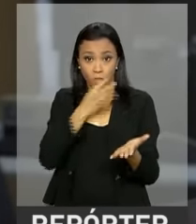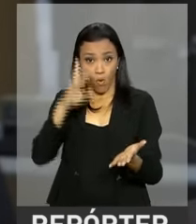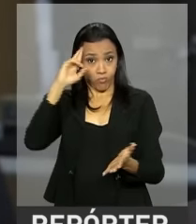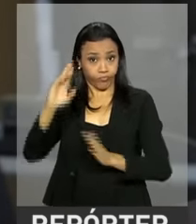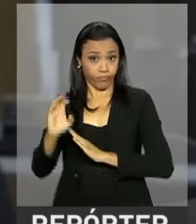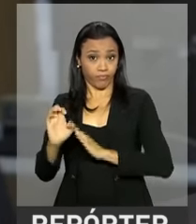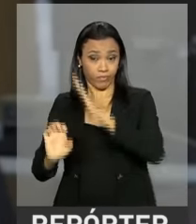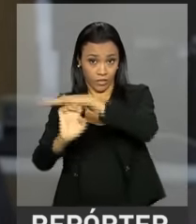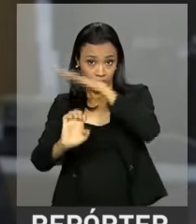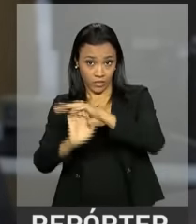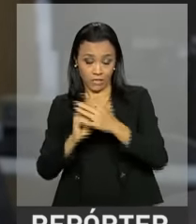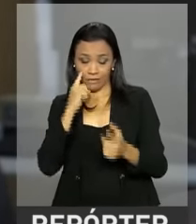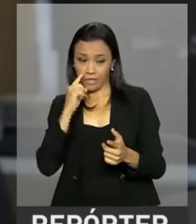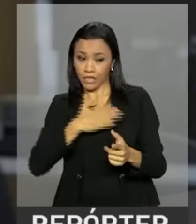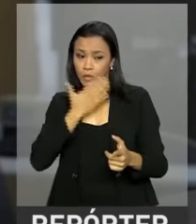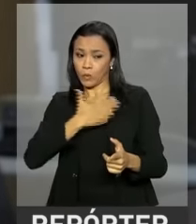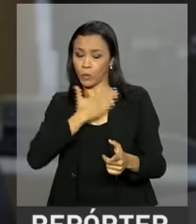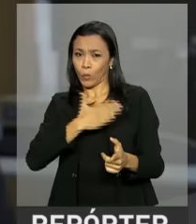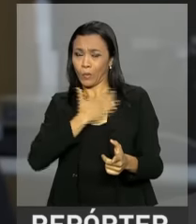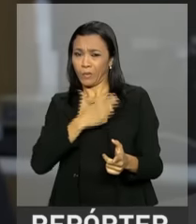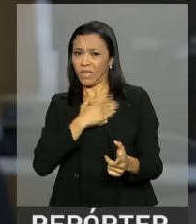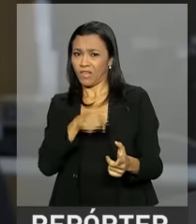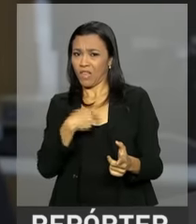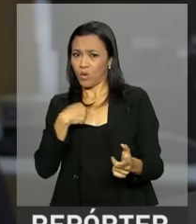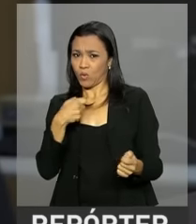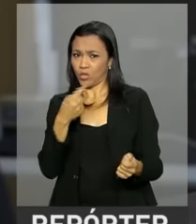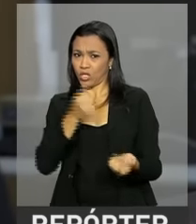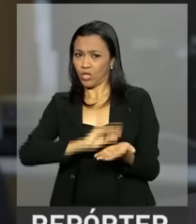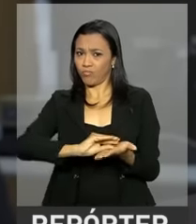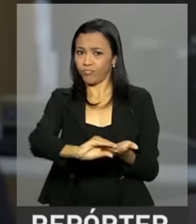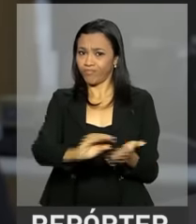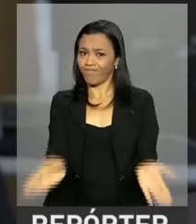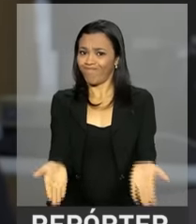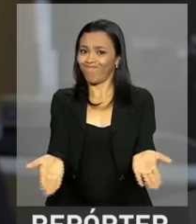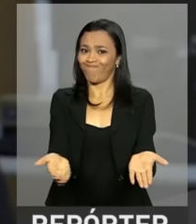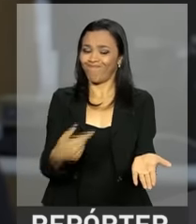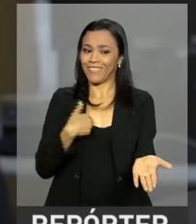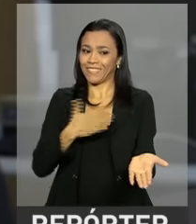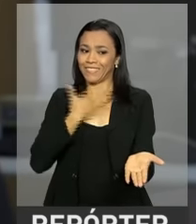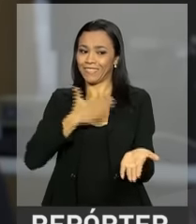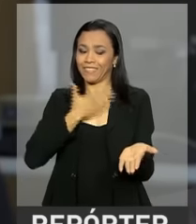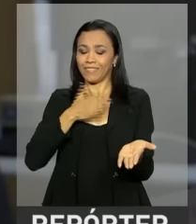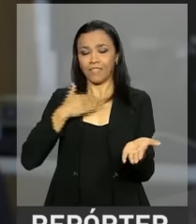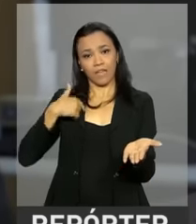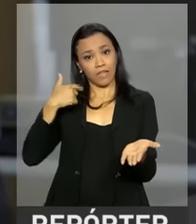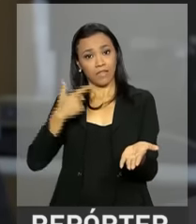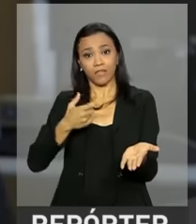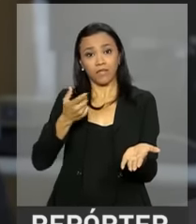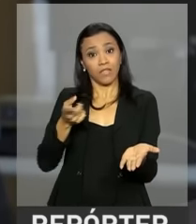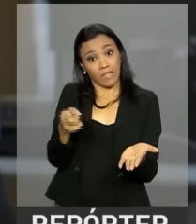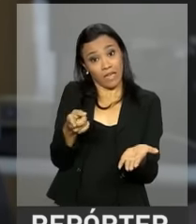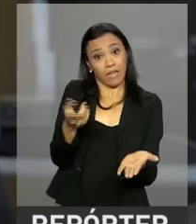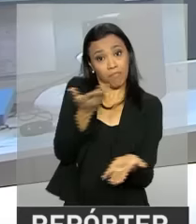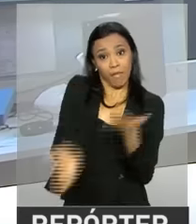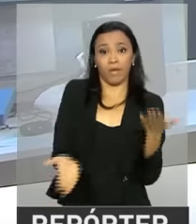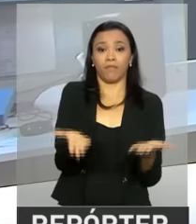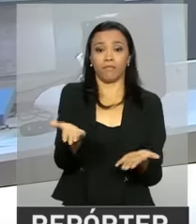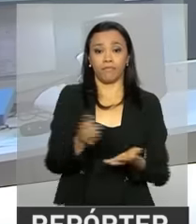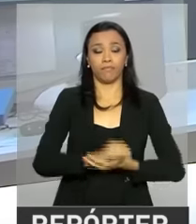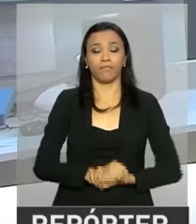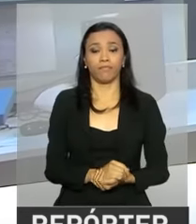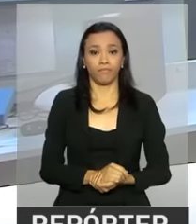ele fica com medo dali na frente ele ser injustiçado com uma decisão trabalhista injusta e que vem onerar o seu